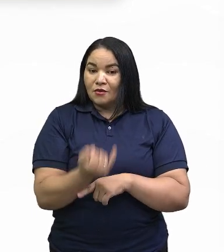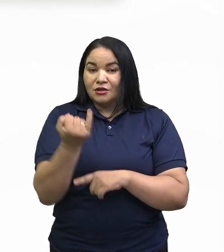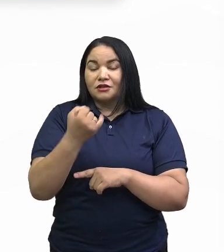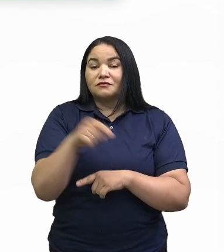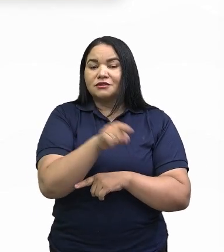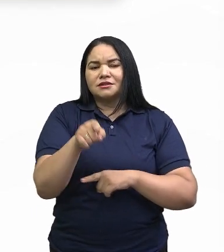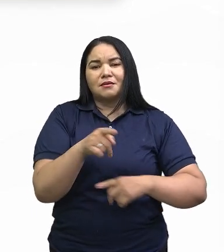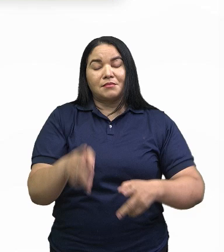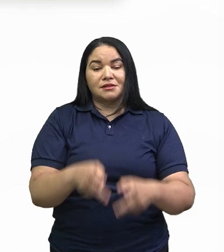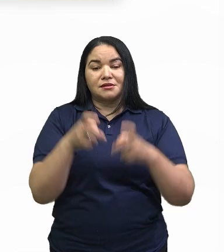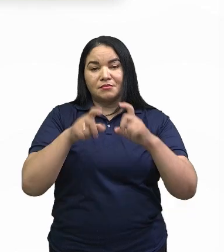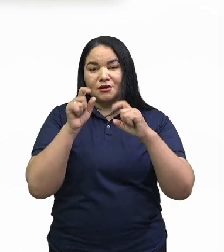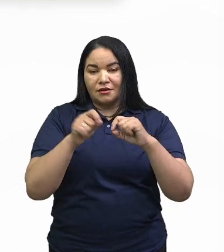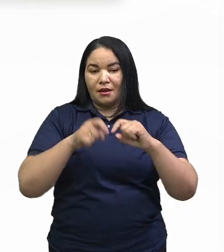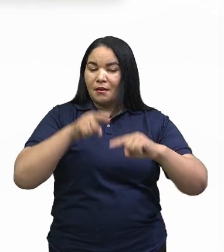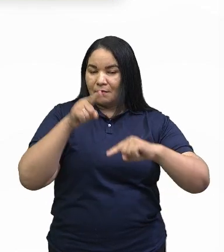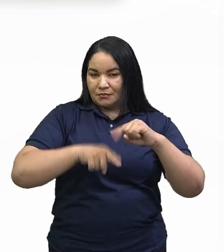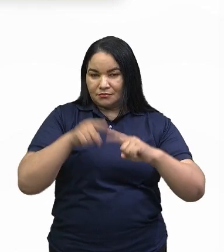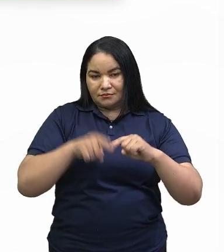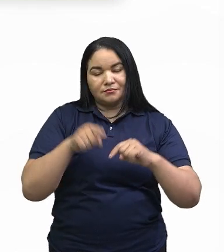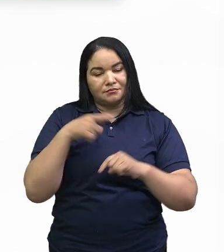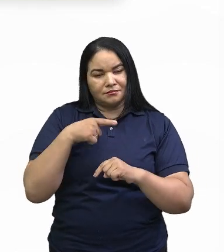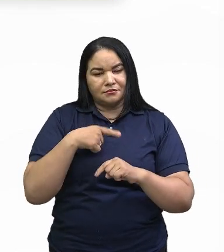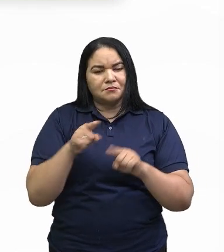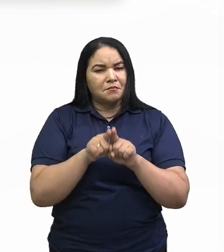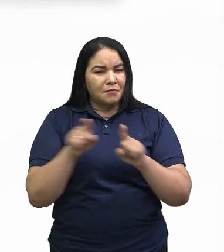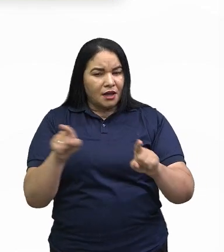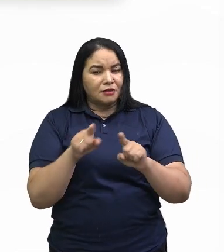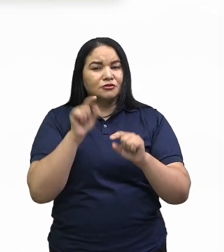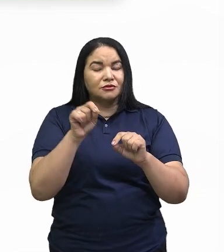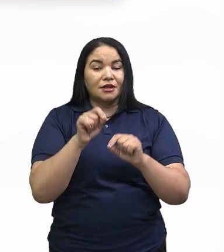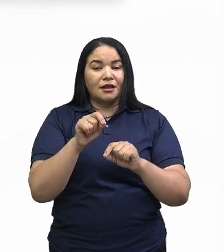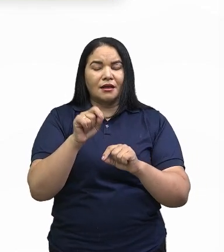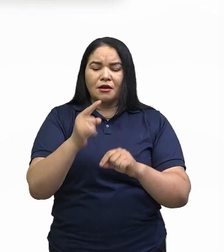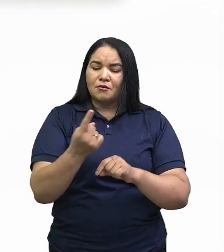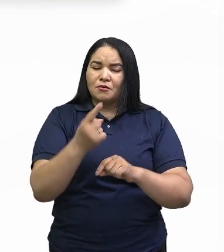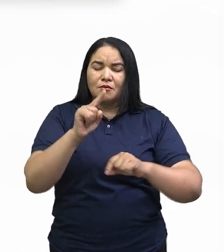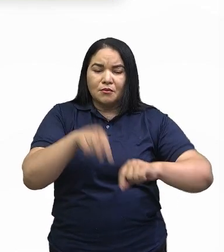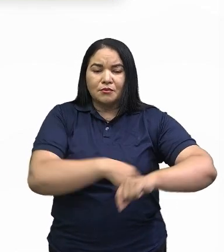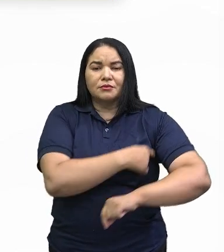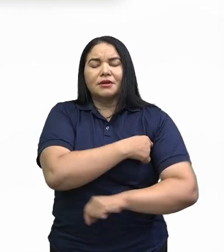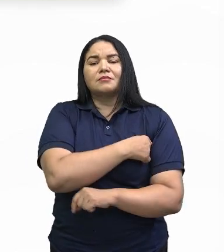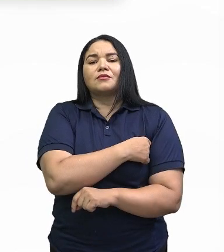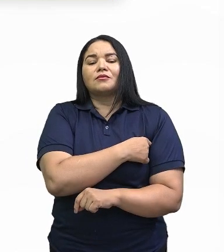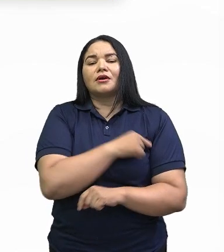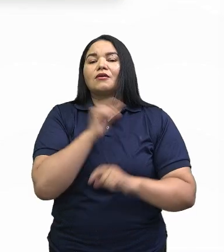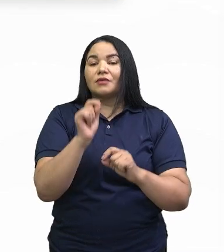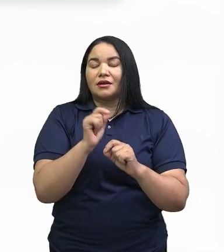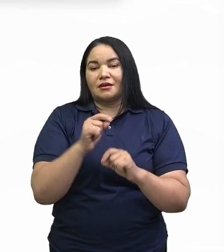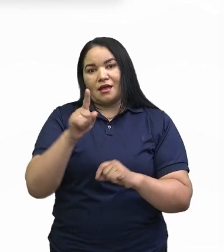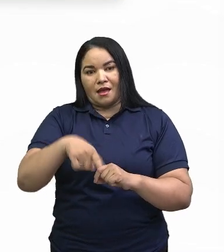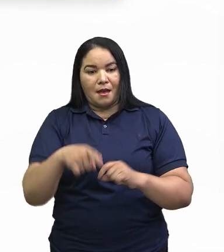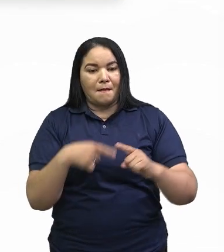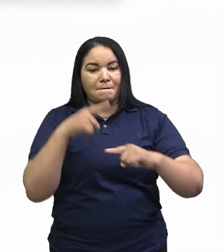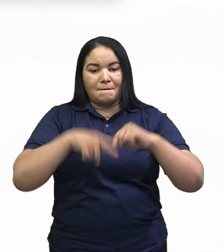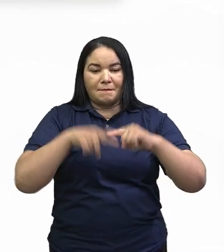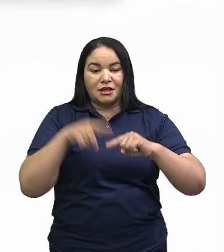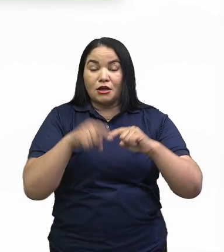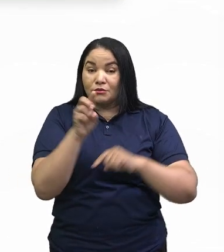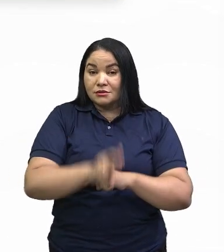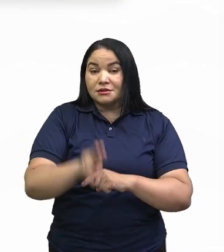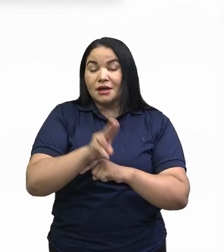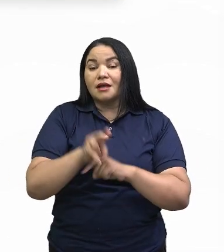perceber esse instrumento. Logo, o que significa o termômetro? Ele é um instrumento utilizado